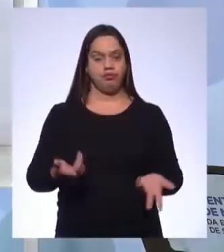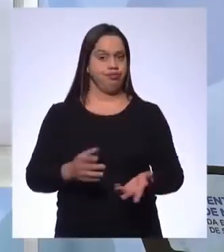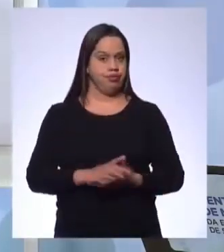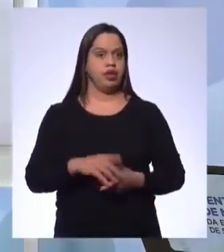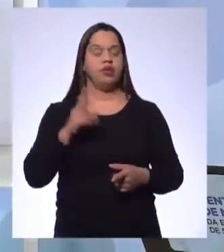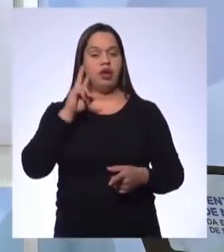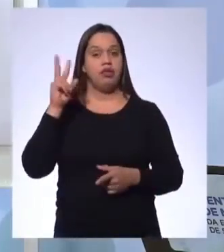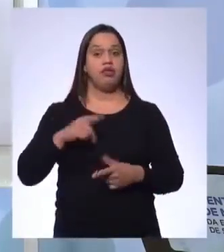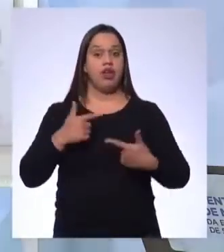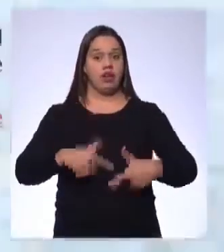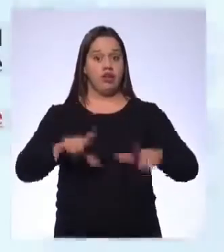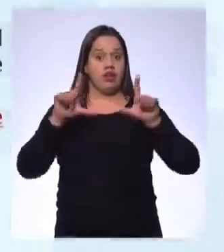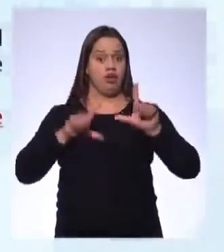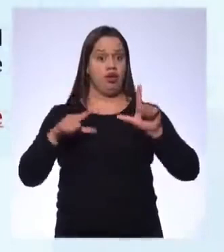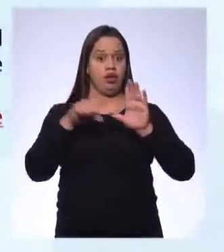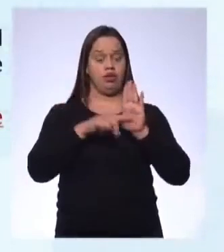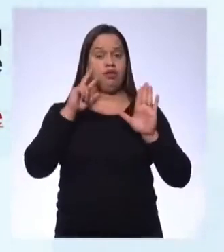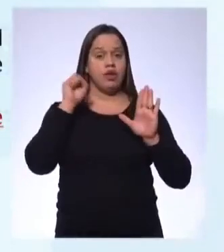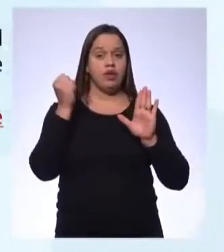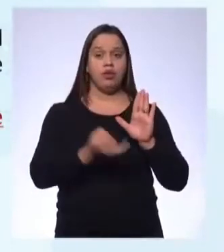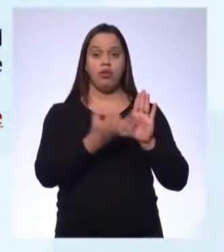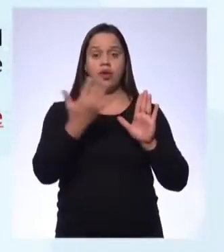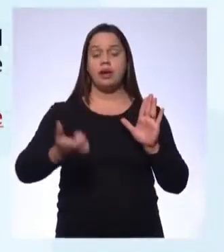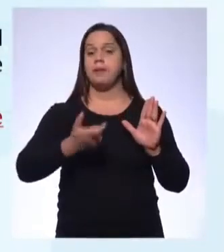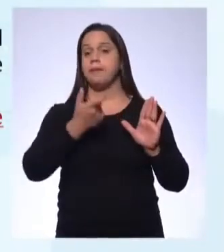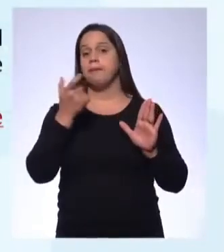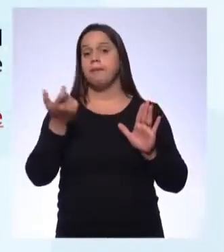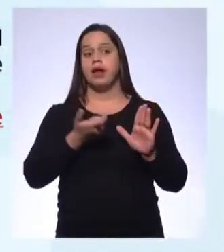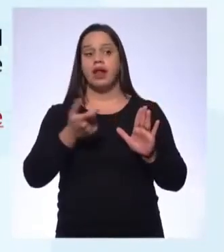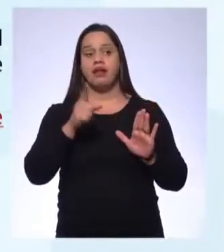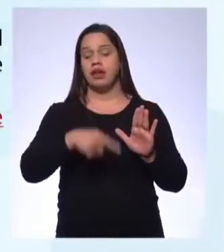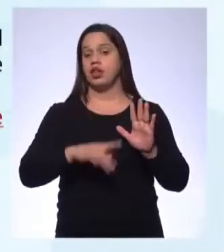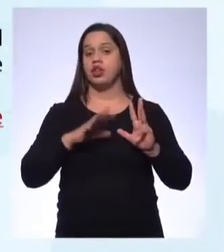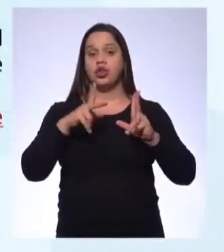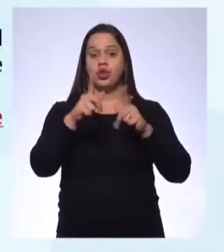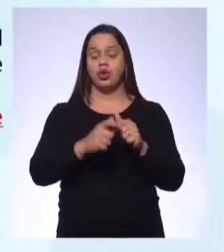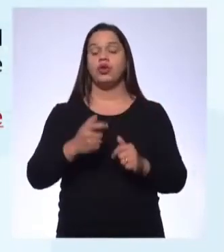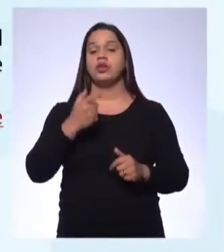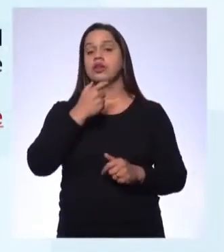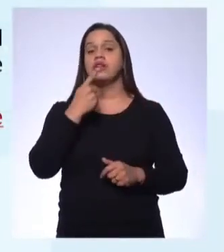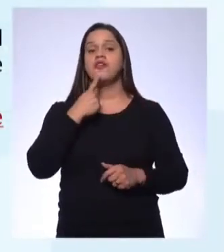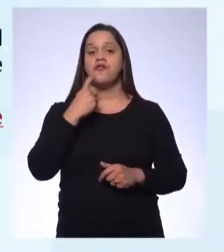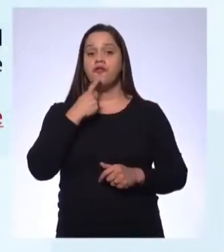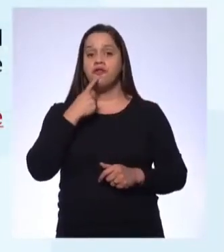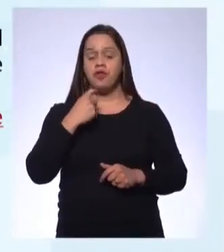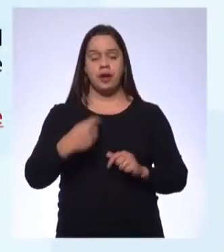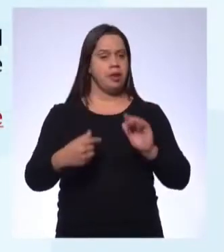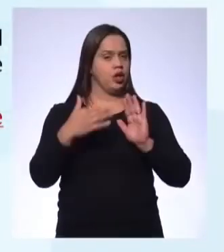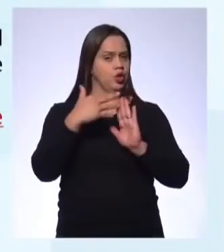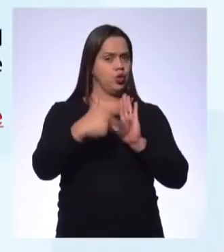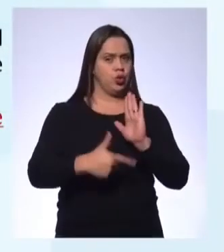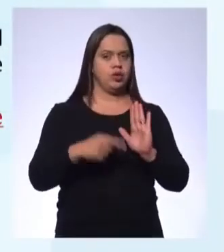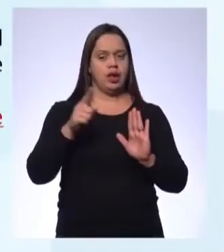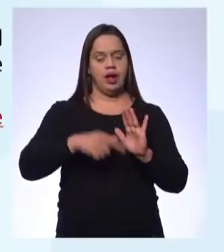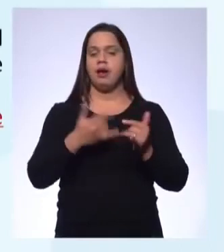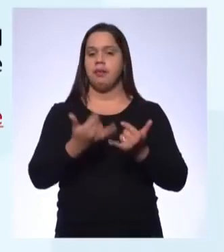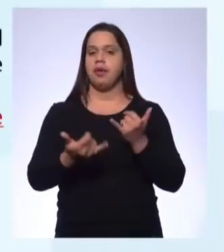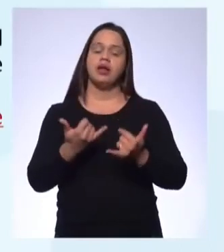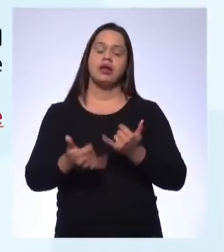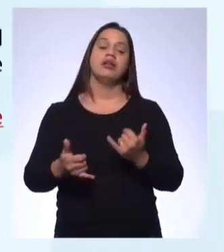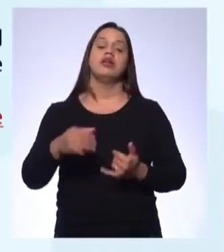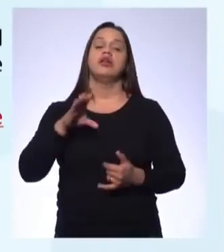quantidade de palavras que são parecidas com o português. Cyclone, tropical cyclone, India, Paquistão, exact